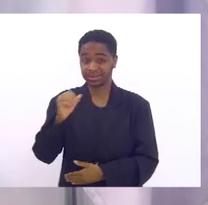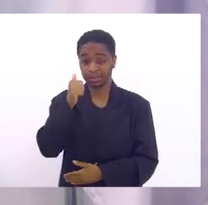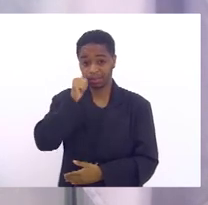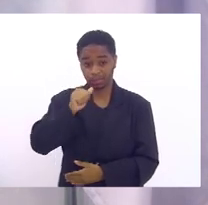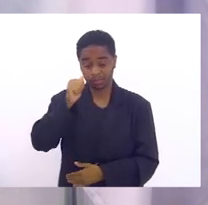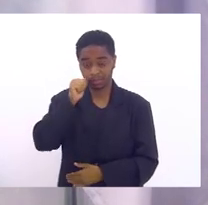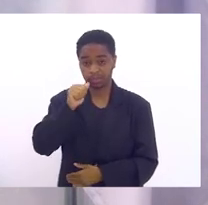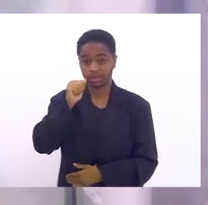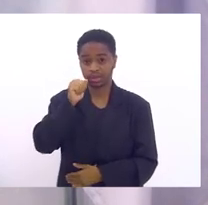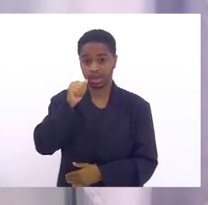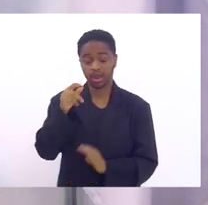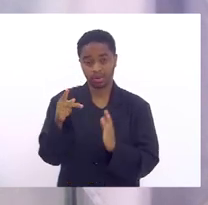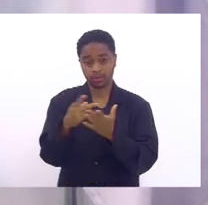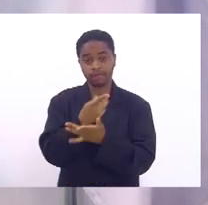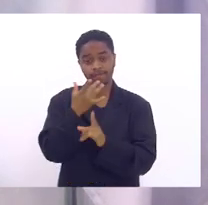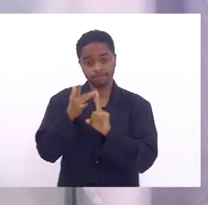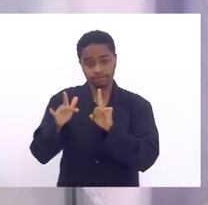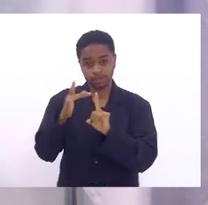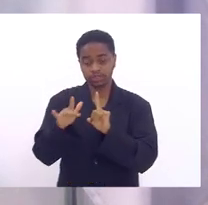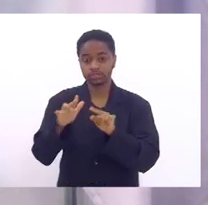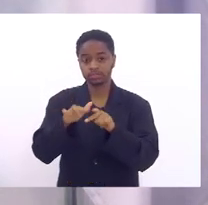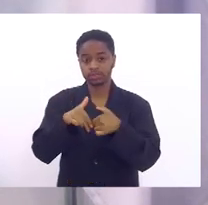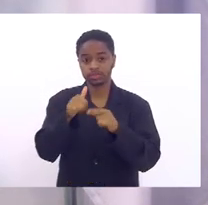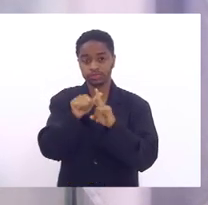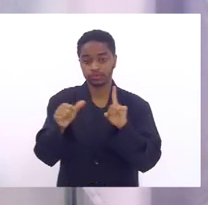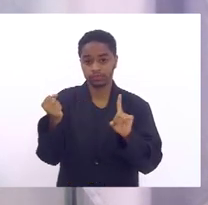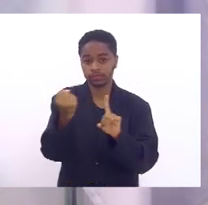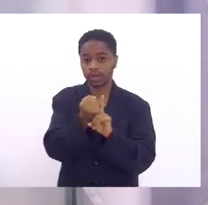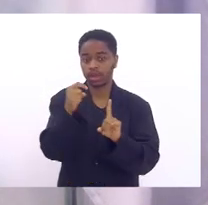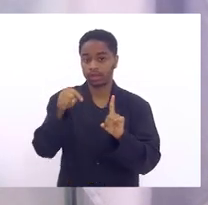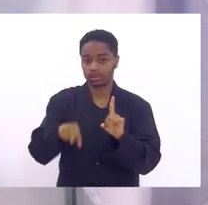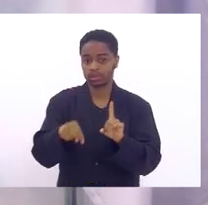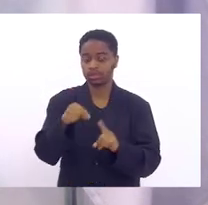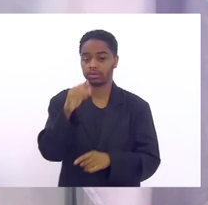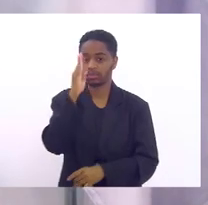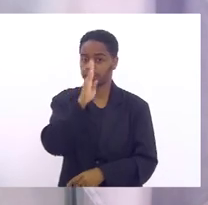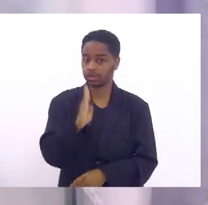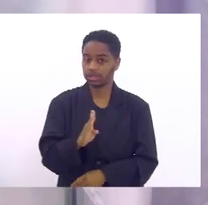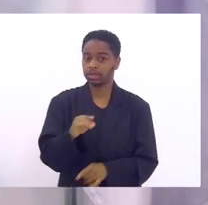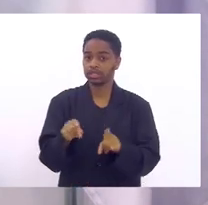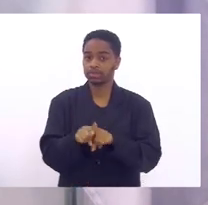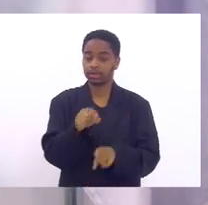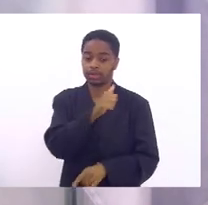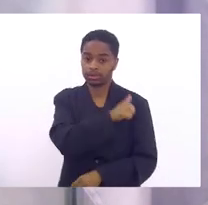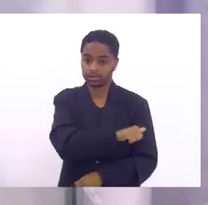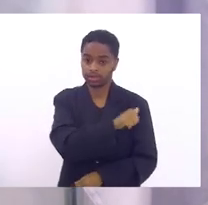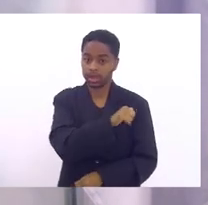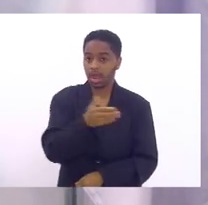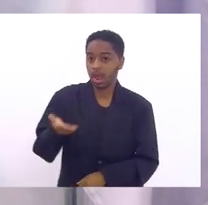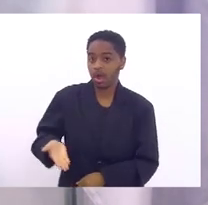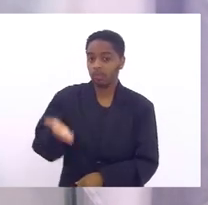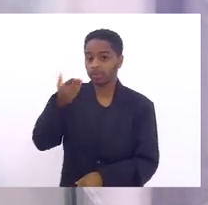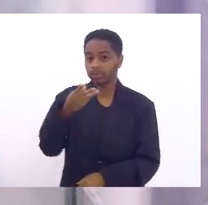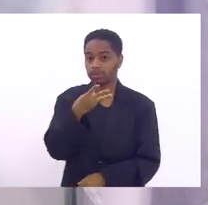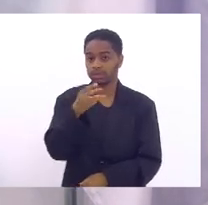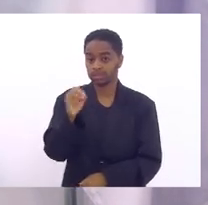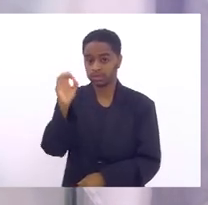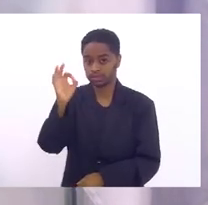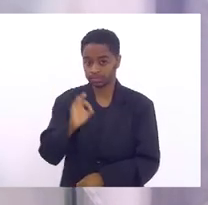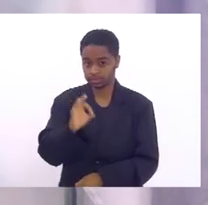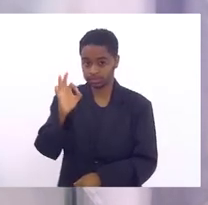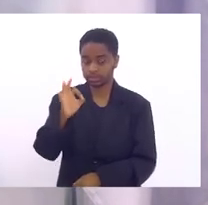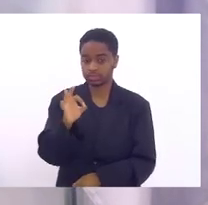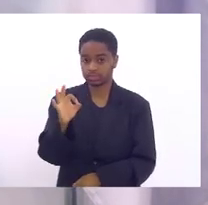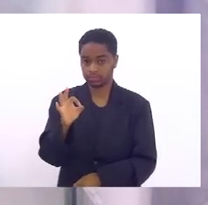foram vítimas de feminicídio em todo o Brasil e o Rio de Janeiro enfrentou um aumento de 30% do